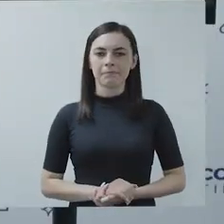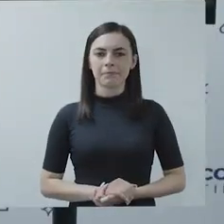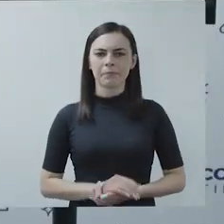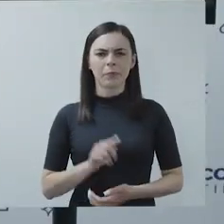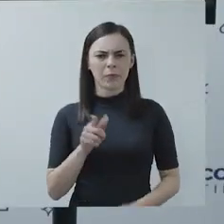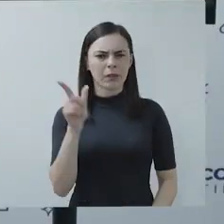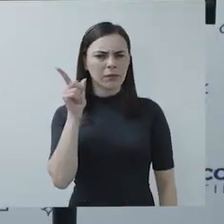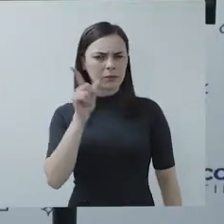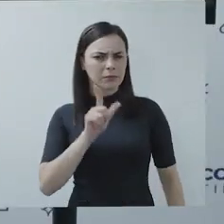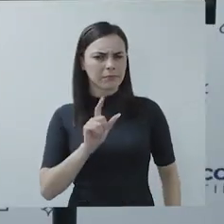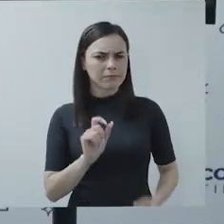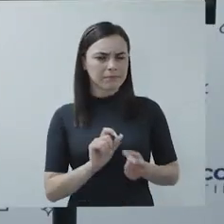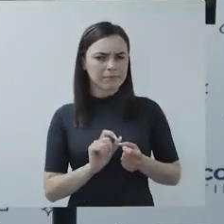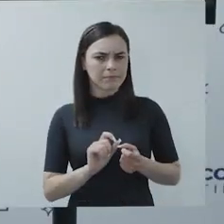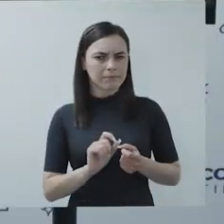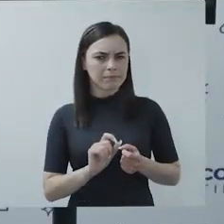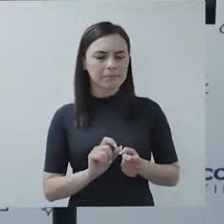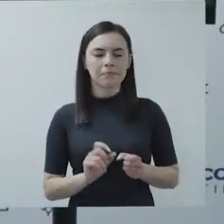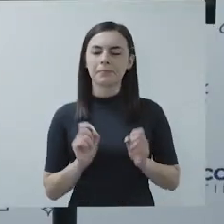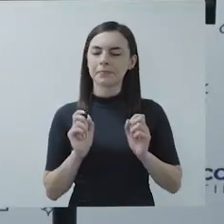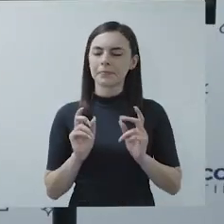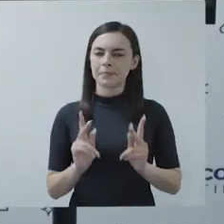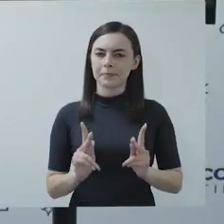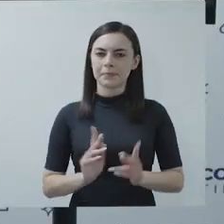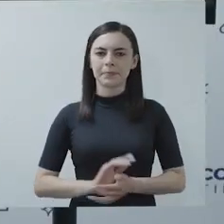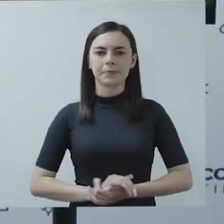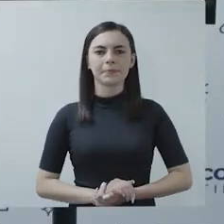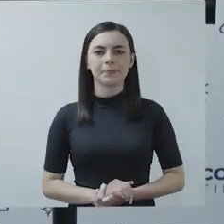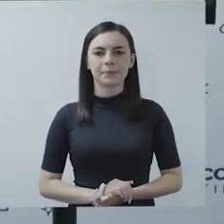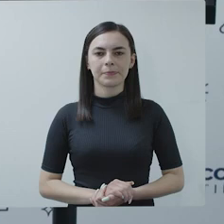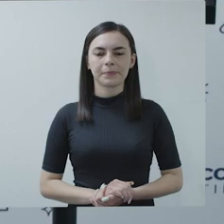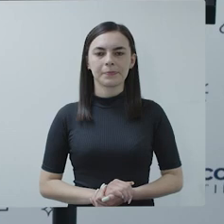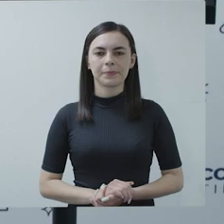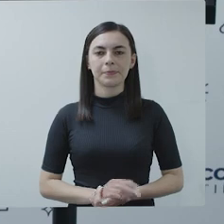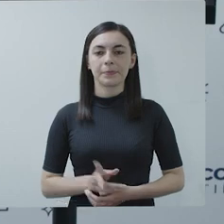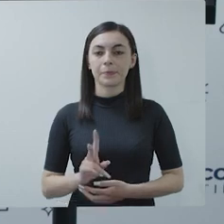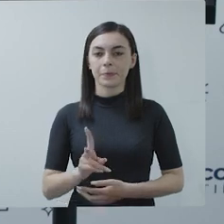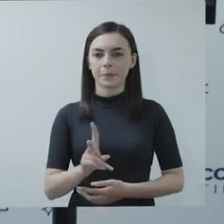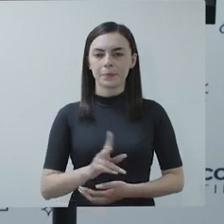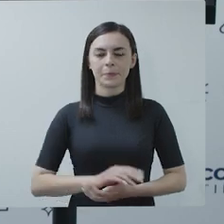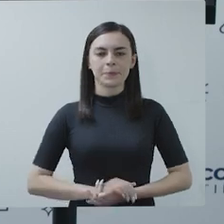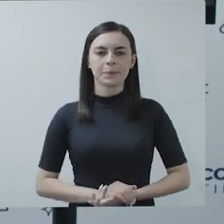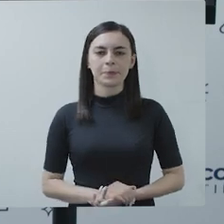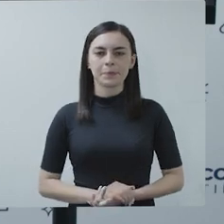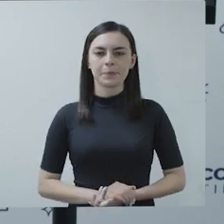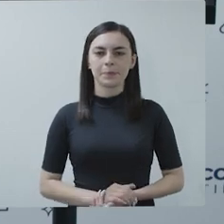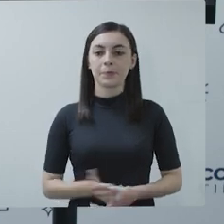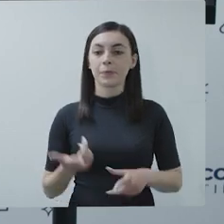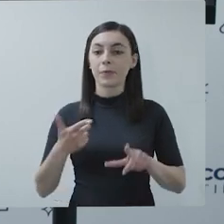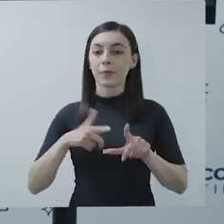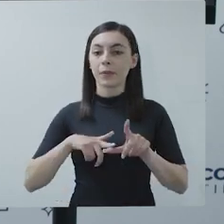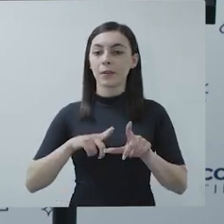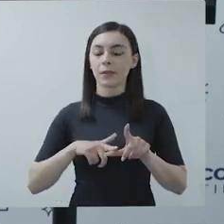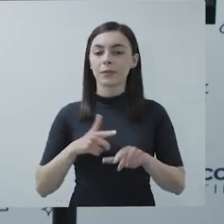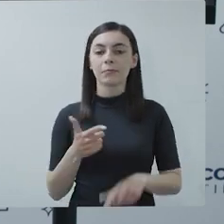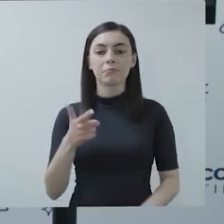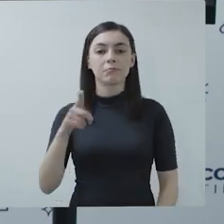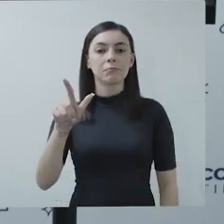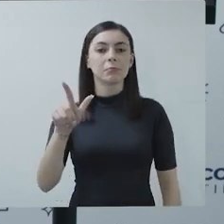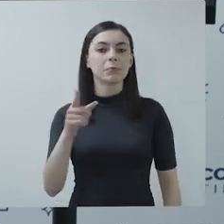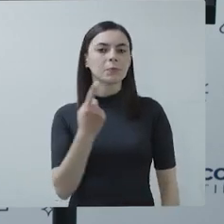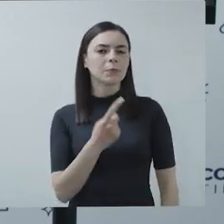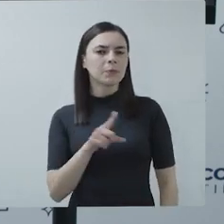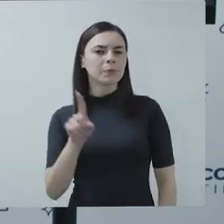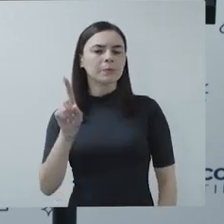Conseguiram fazer em casa? Então, vamos lá. Vamos lá. Continuando. Qual que vai ser a nossa próxima e